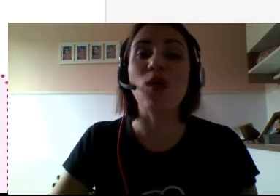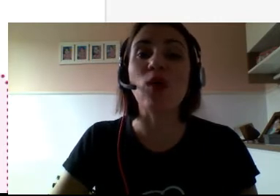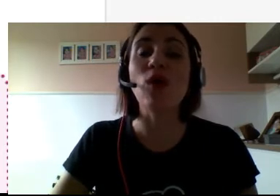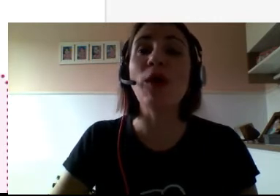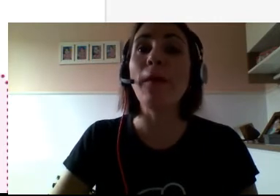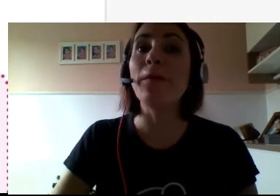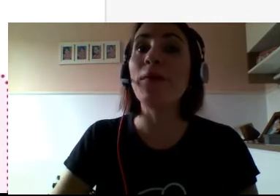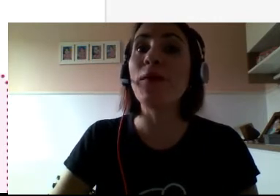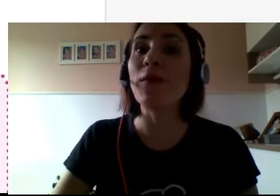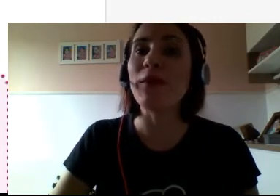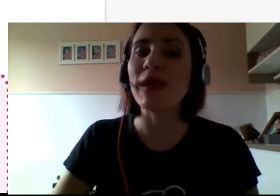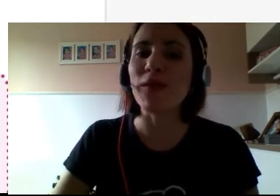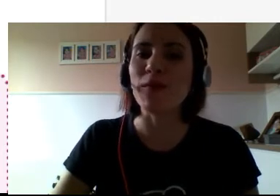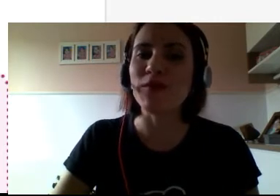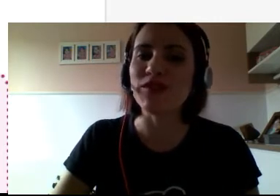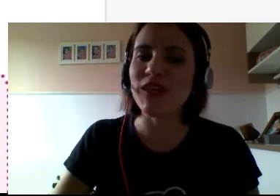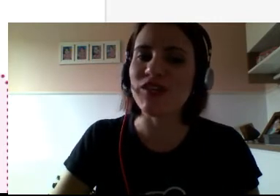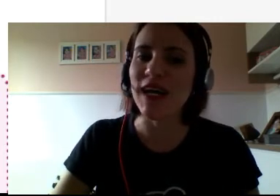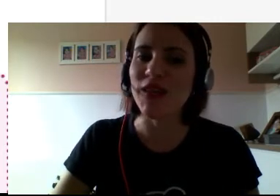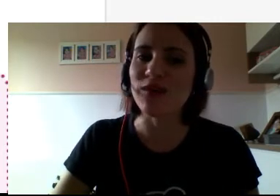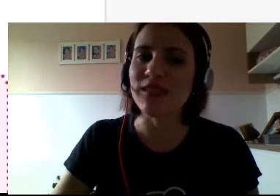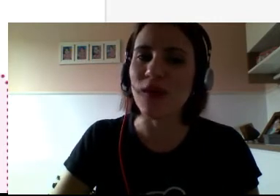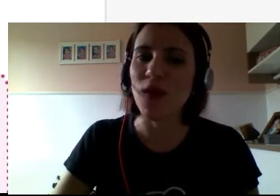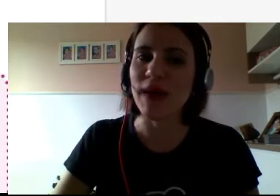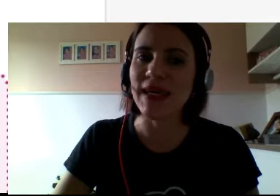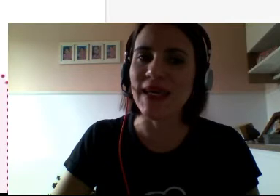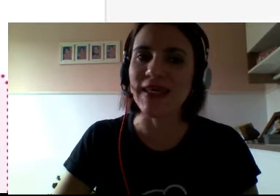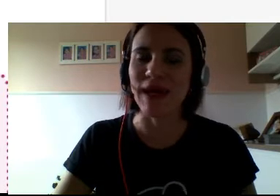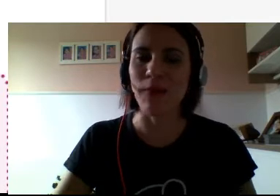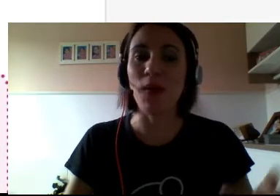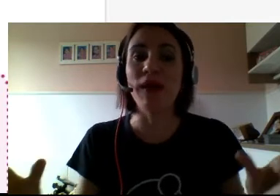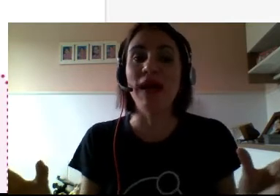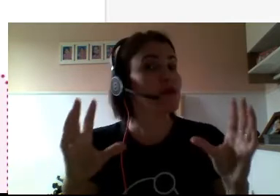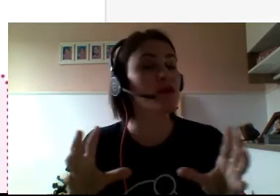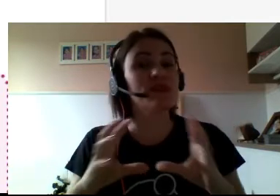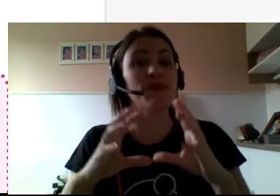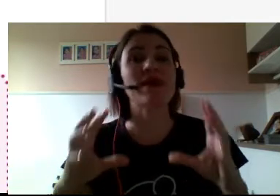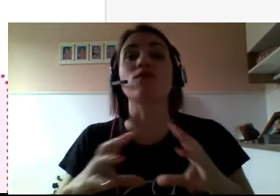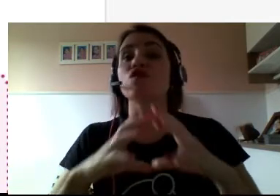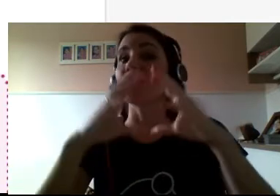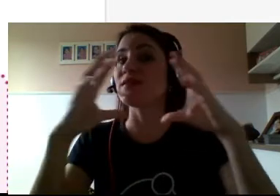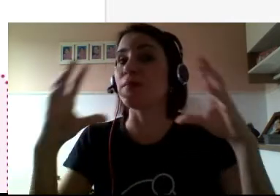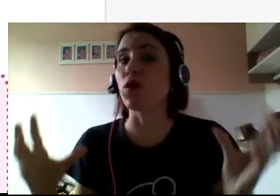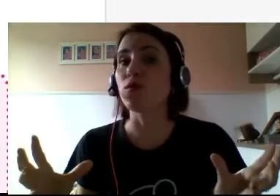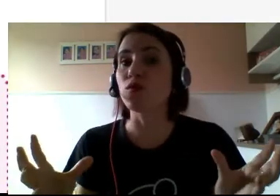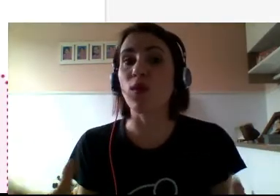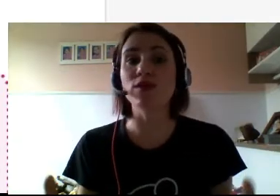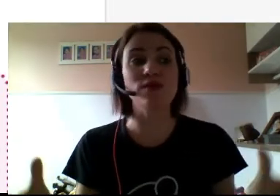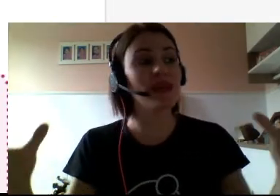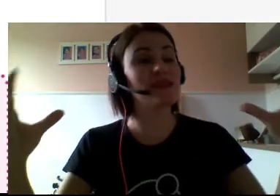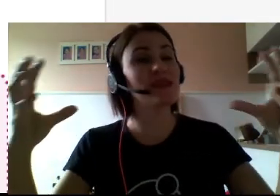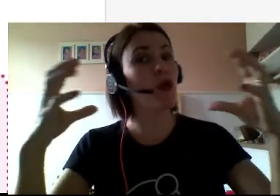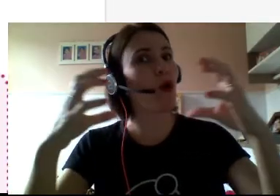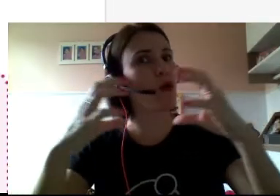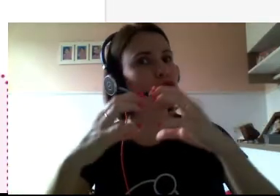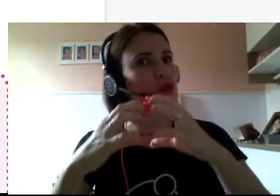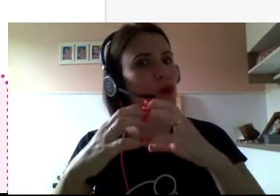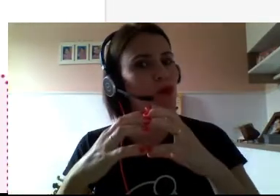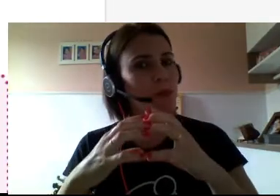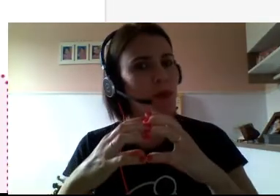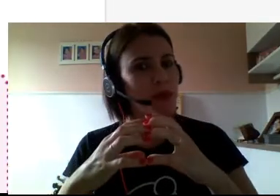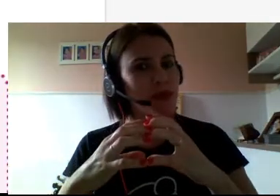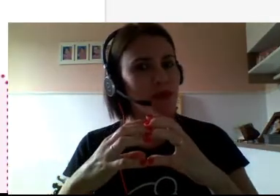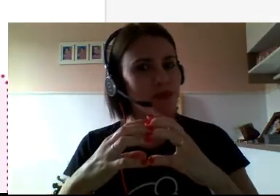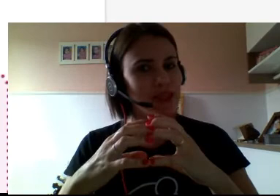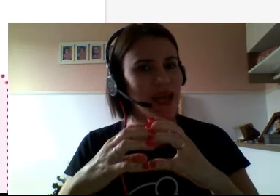compartilhada com o público por isso que a tia Carol destacou aqui tá bom então o espetáculo só está pronto quando tem esse